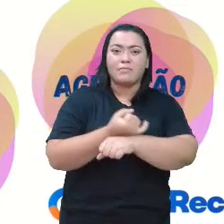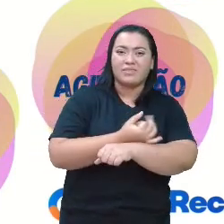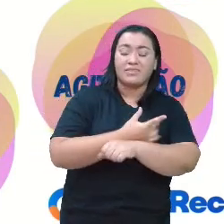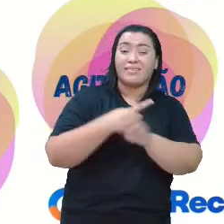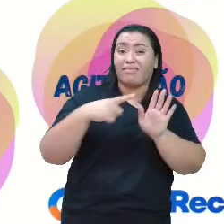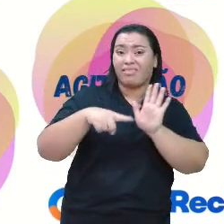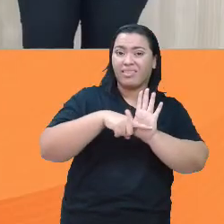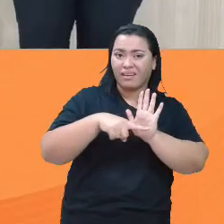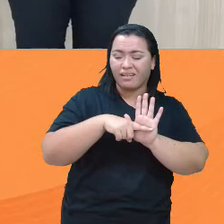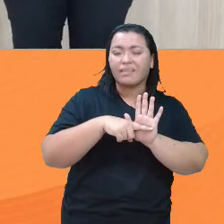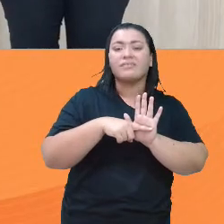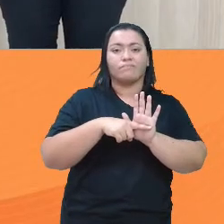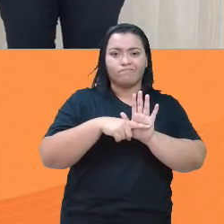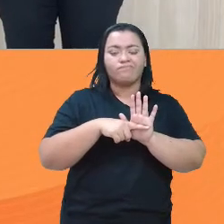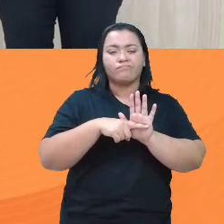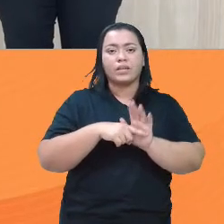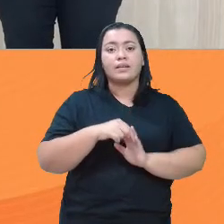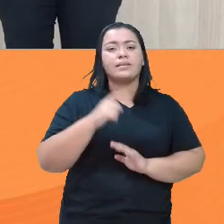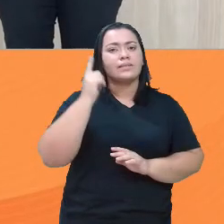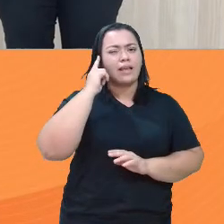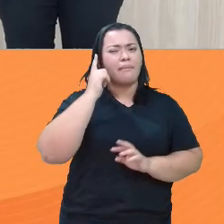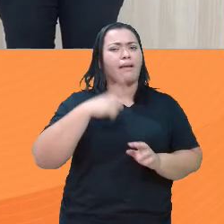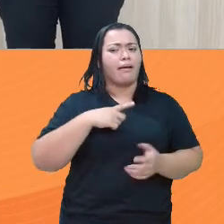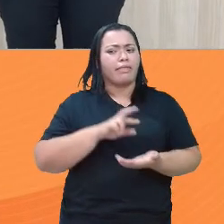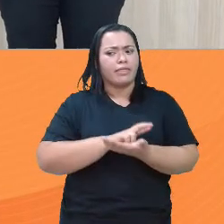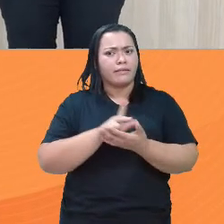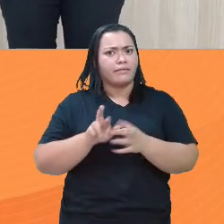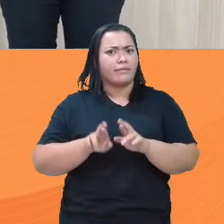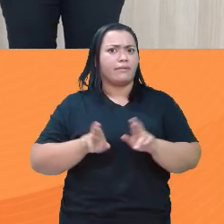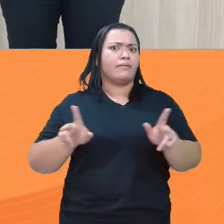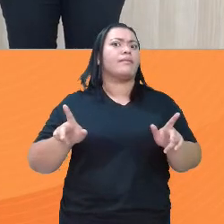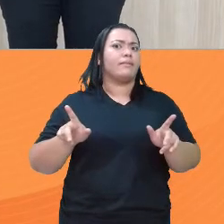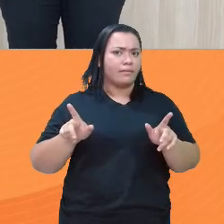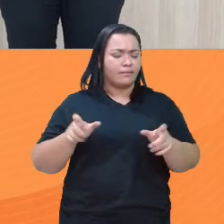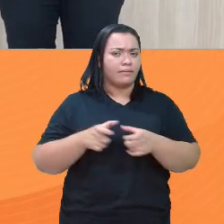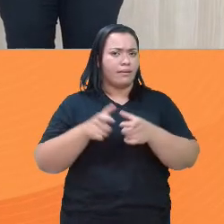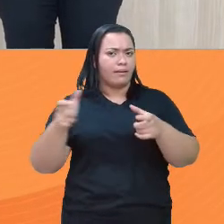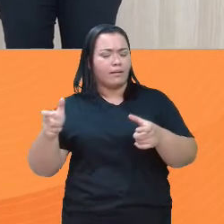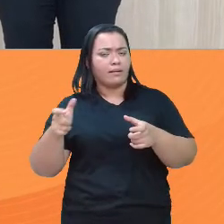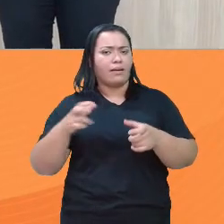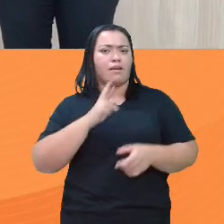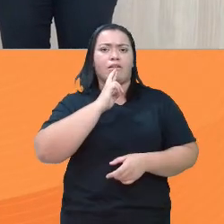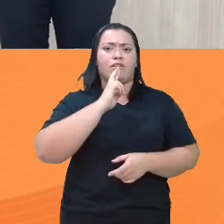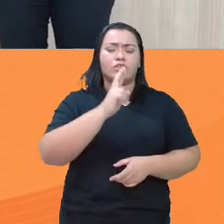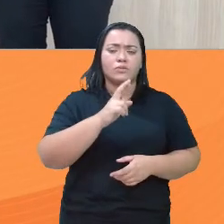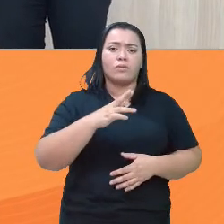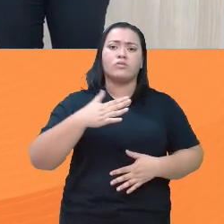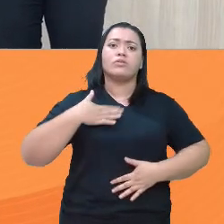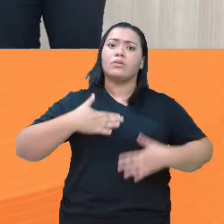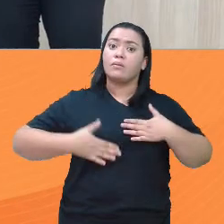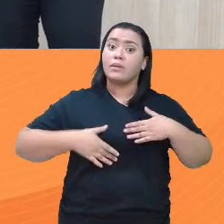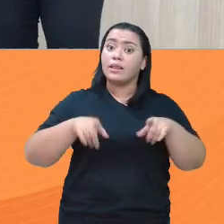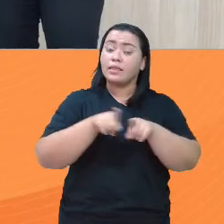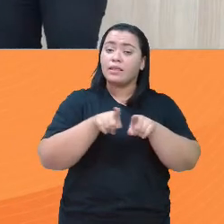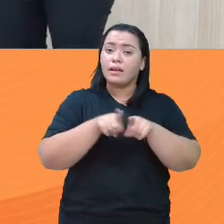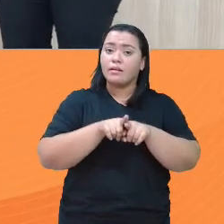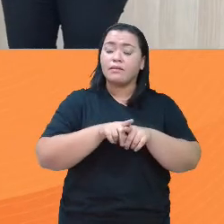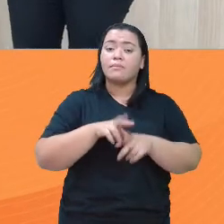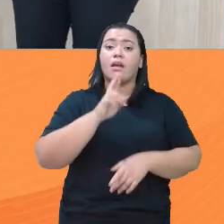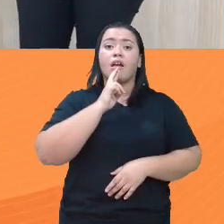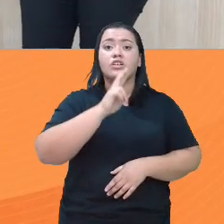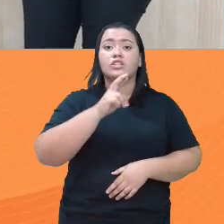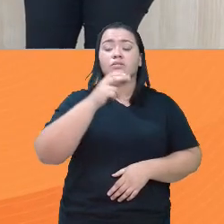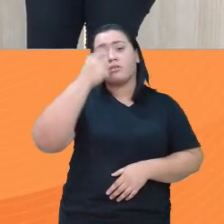negativas, a gente vai ver que há uma diferença muito grande de respostas comportamentais e de respostas cognitivas.